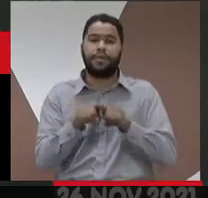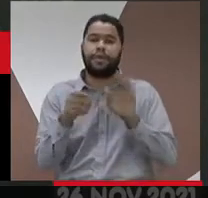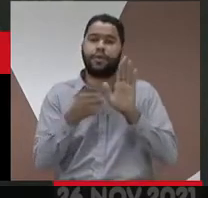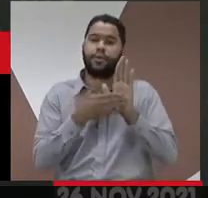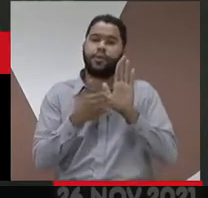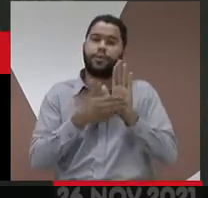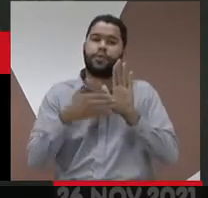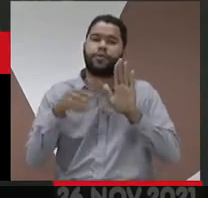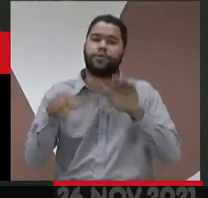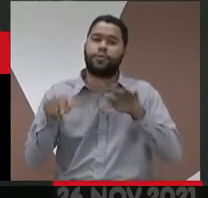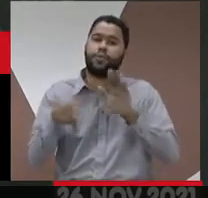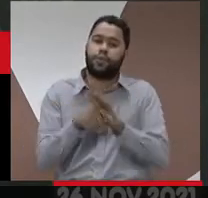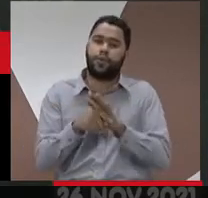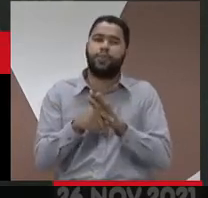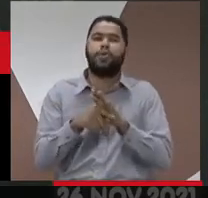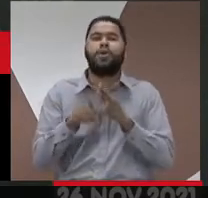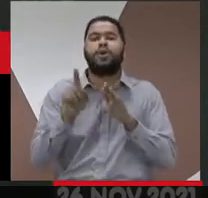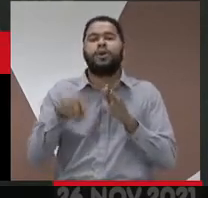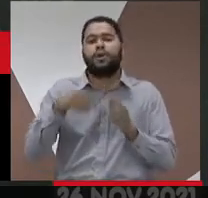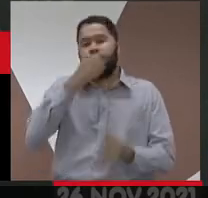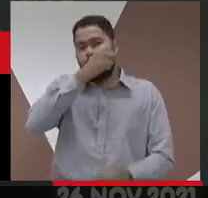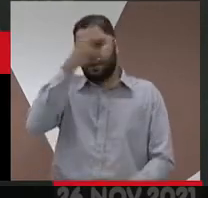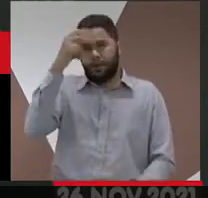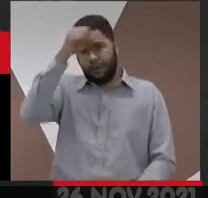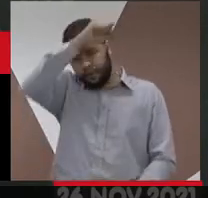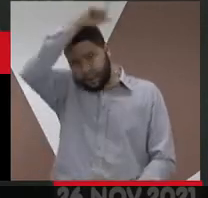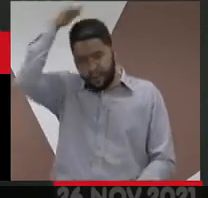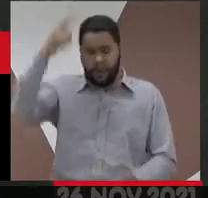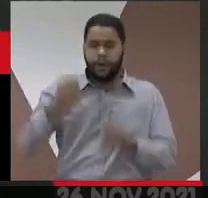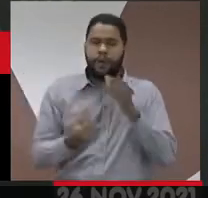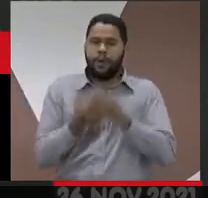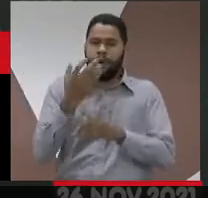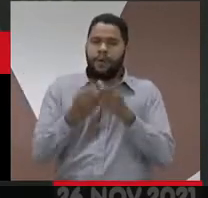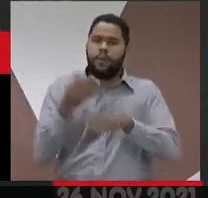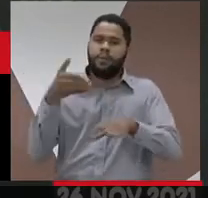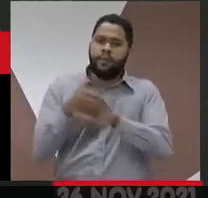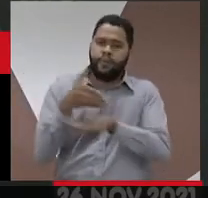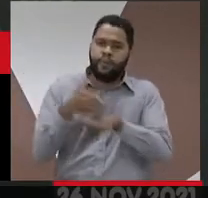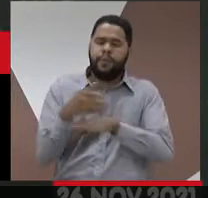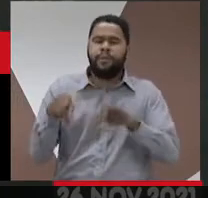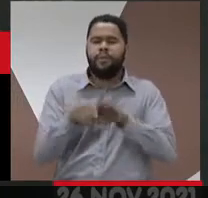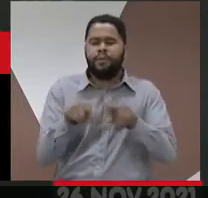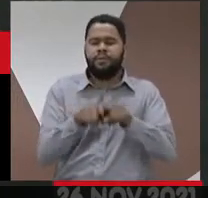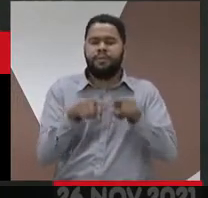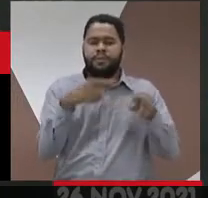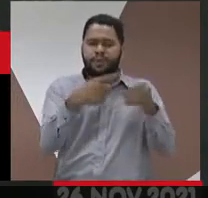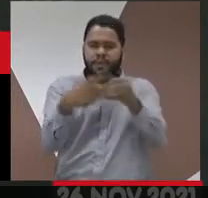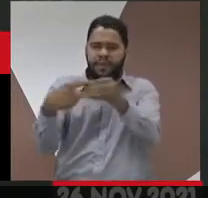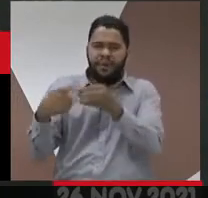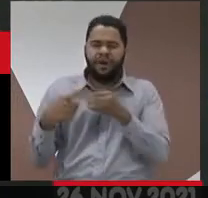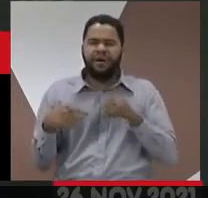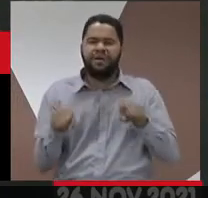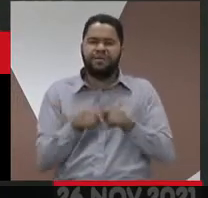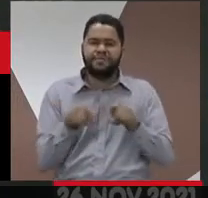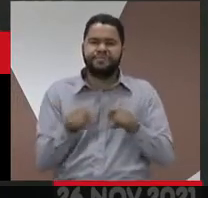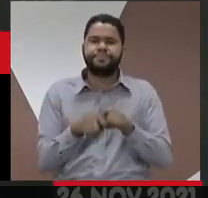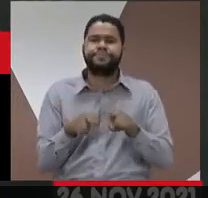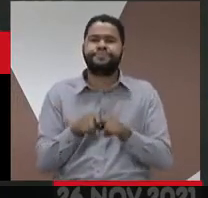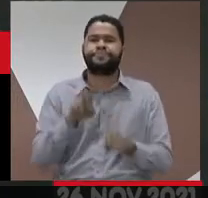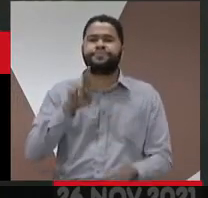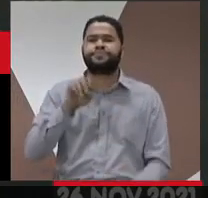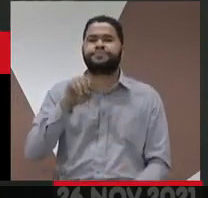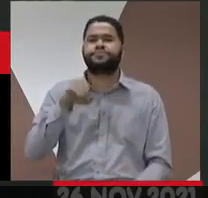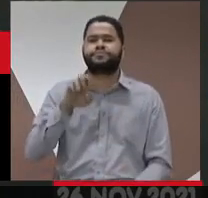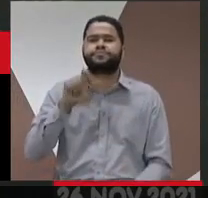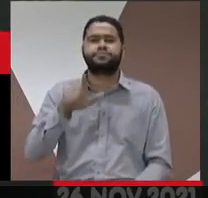por parte da Prefeitura Municipal de Santa Luzia da construção de um dispositivo de acesso do Distrito Industrial do Carreira Comprida ao Rodoanel,